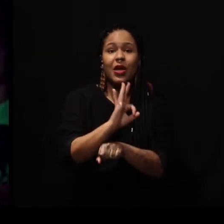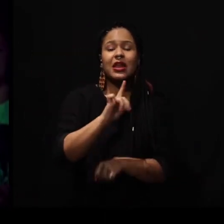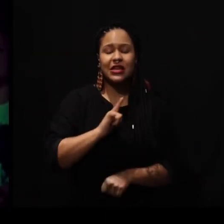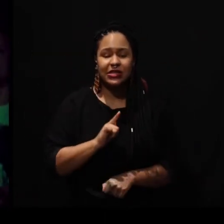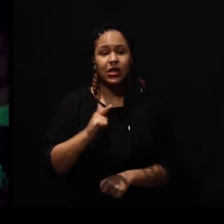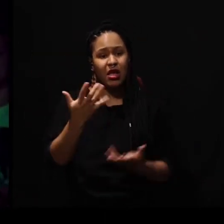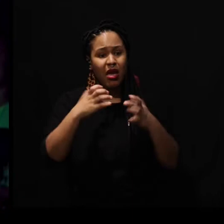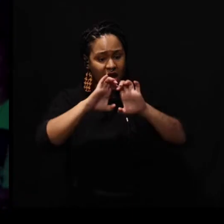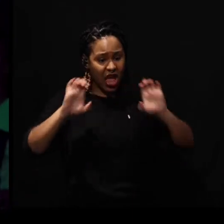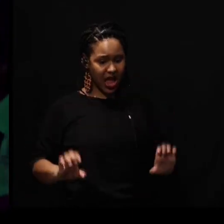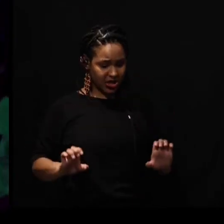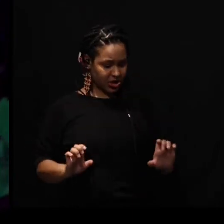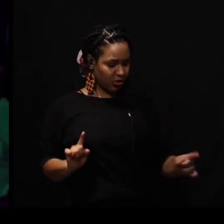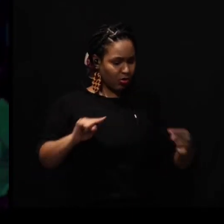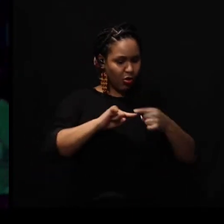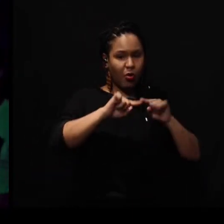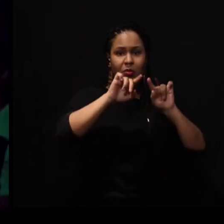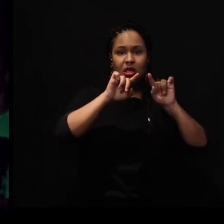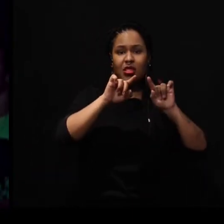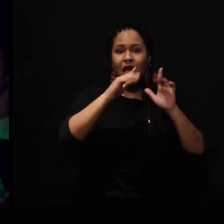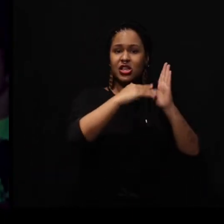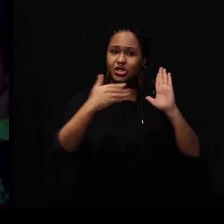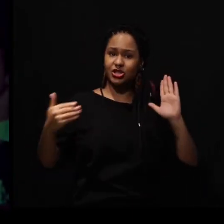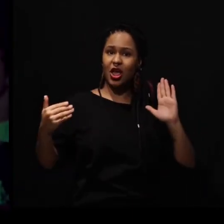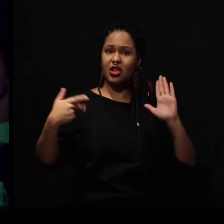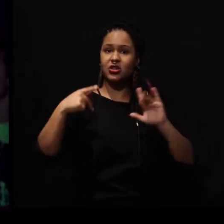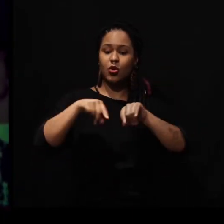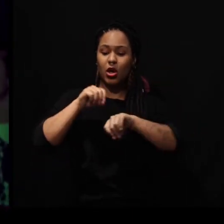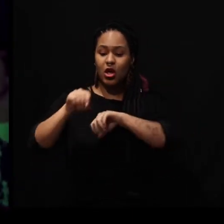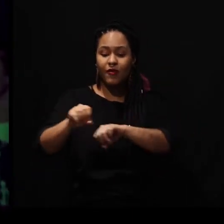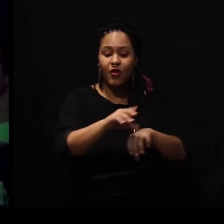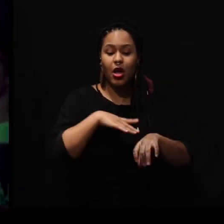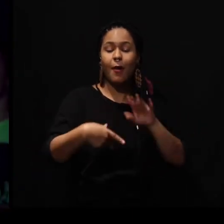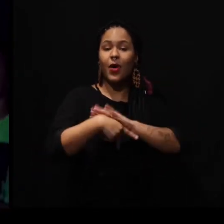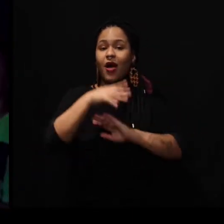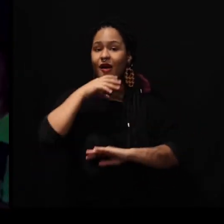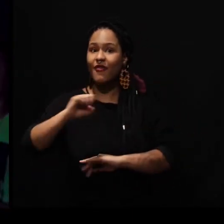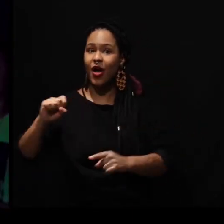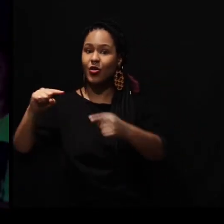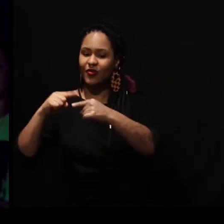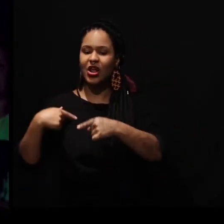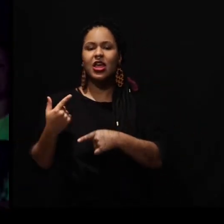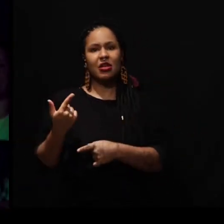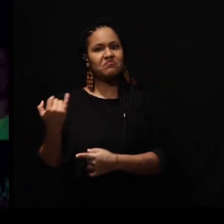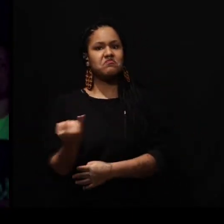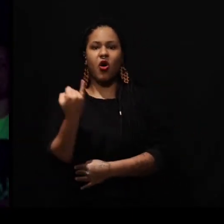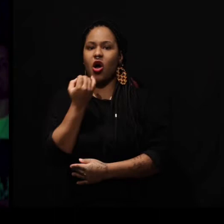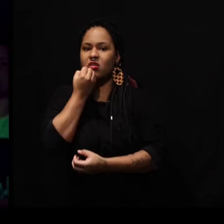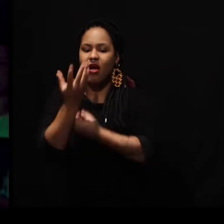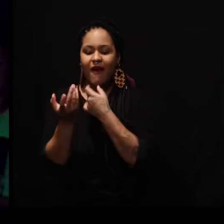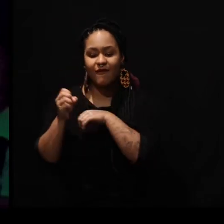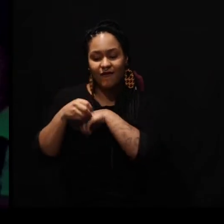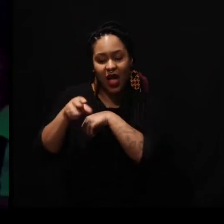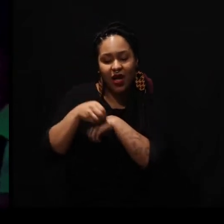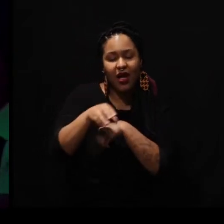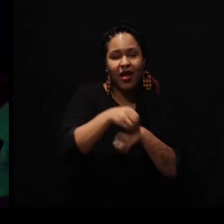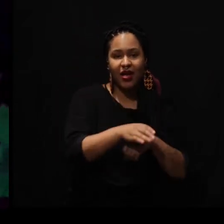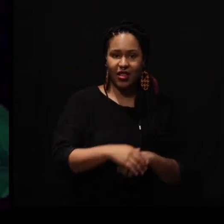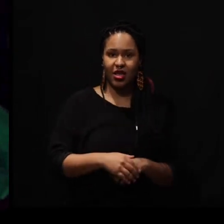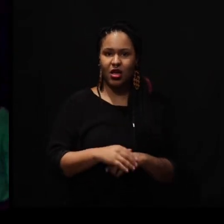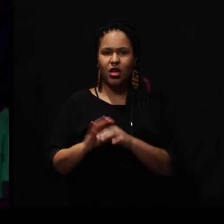exigindo ética, ética é estética, formadoras, formadores, freirianos, falas fundamentais.